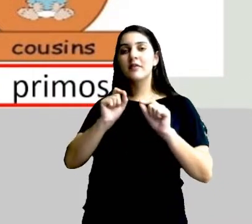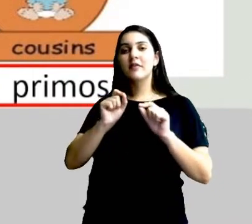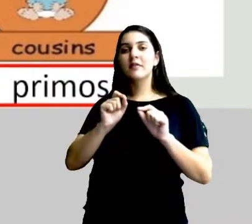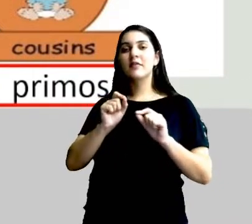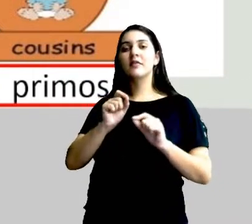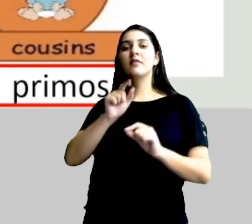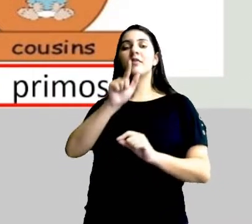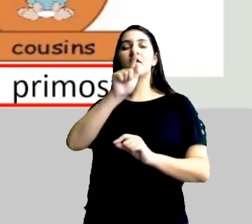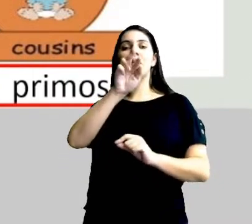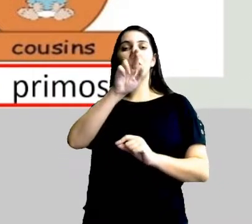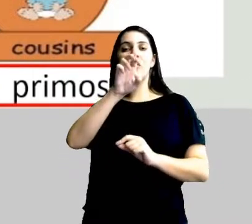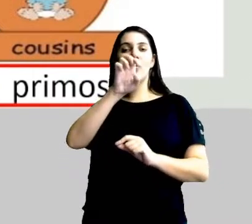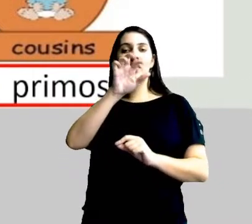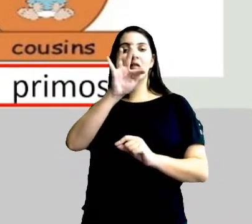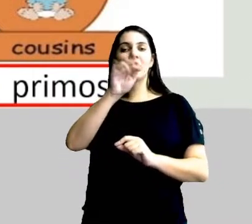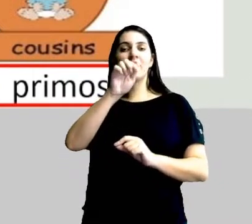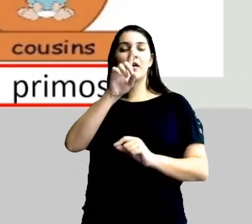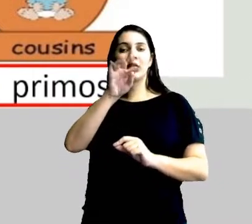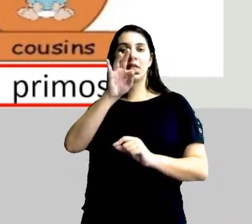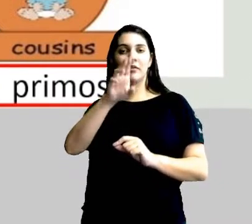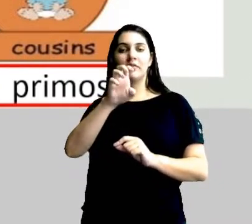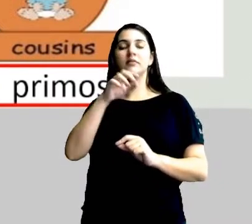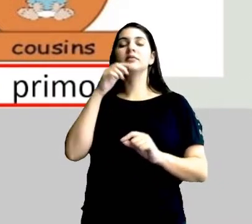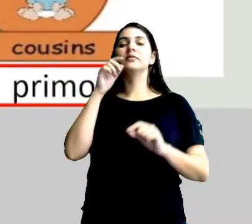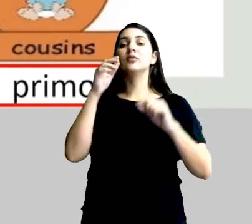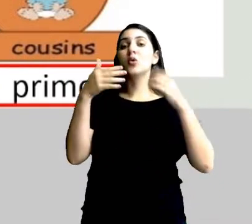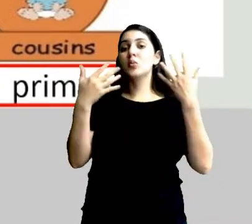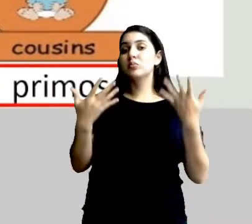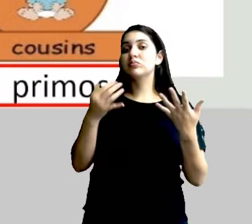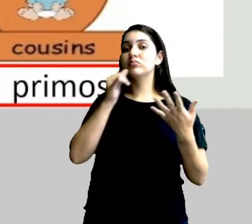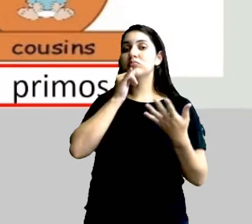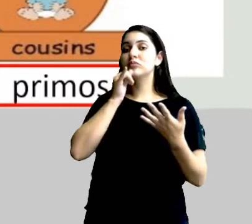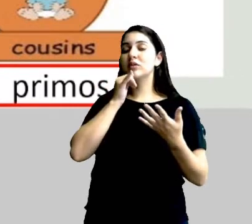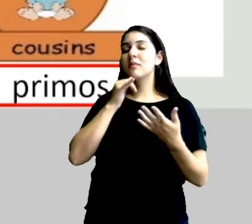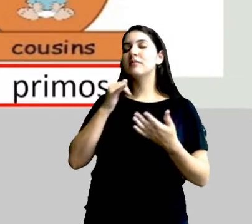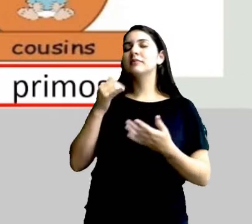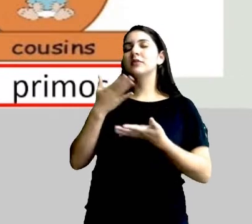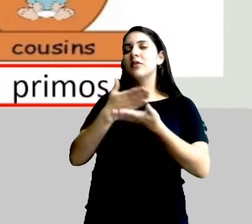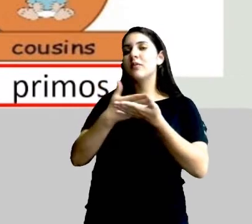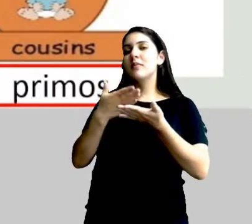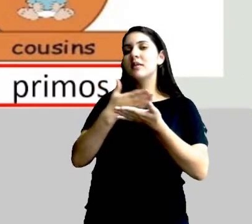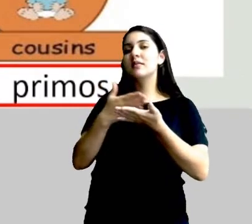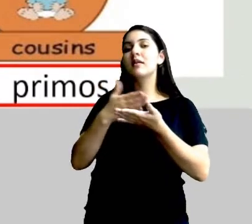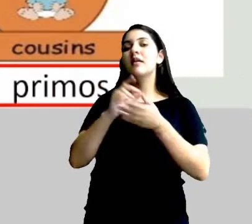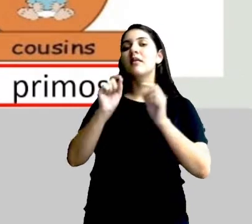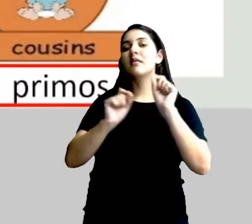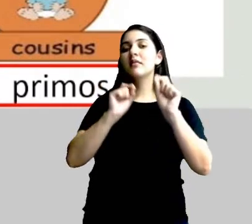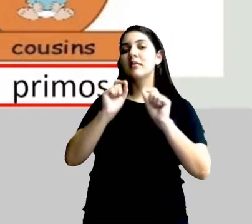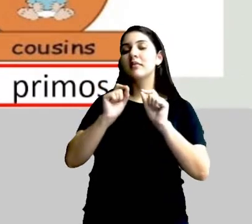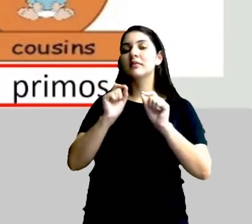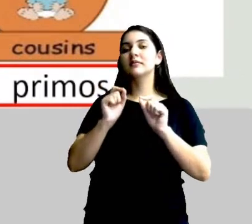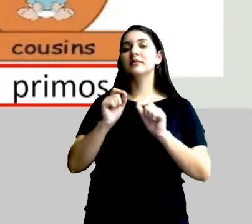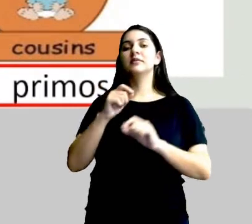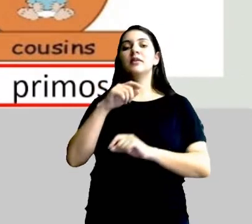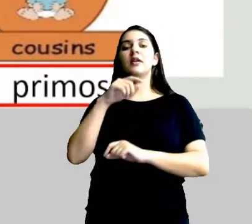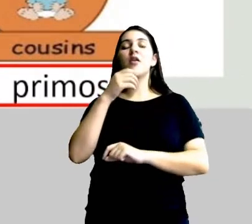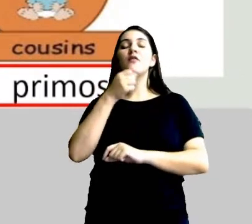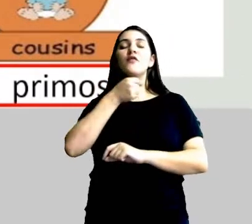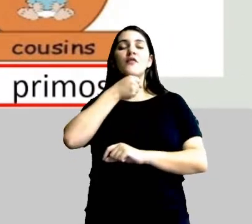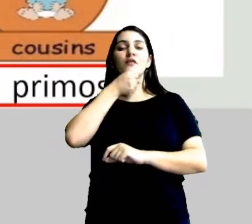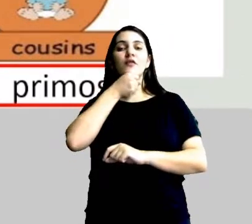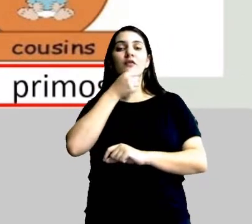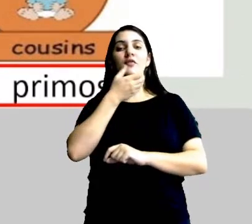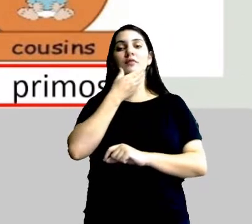chama de grandfather. Então, o grandfather, ou na informalidade a gente pode chamar também de grandpa, é